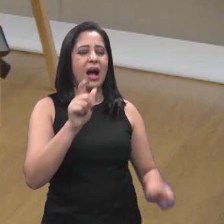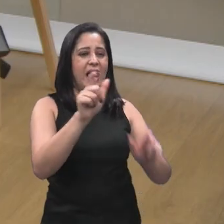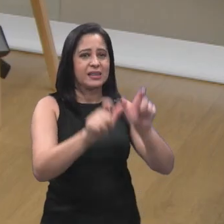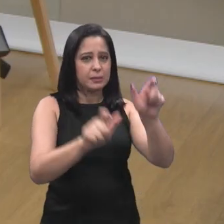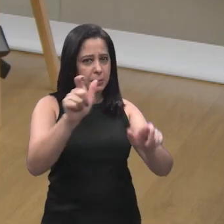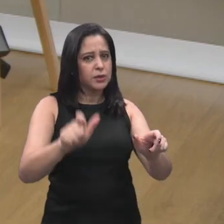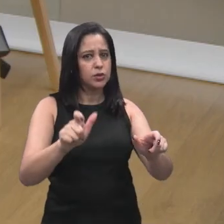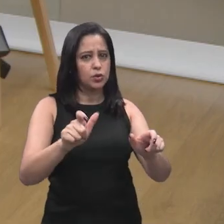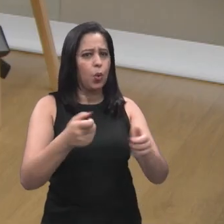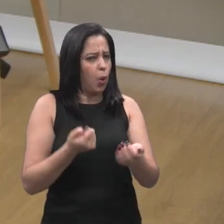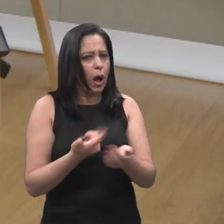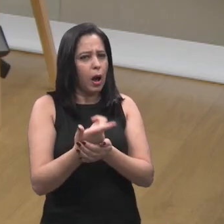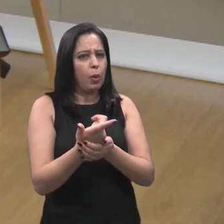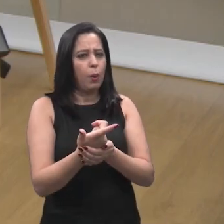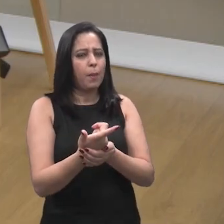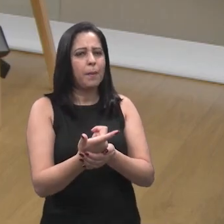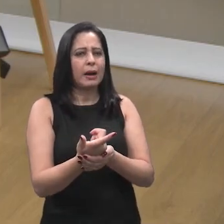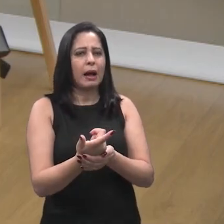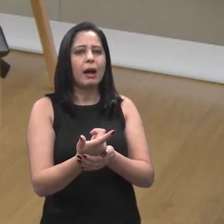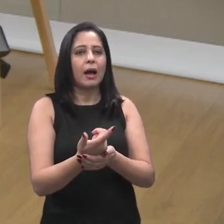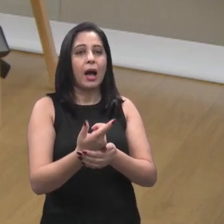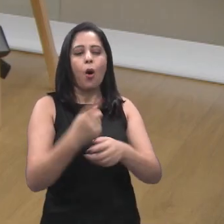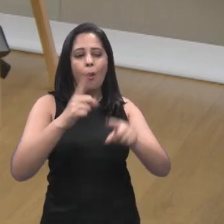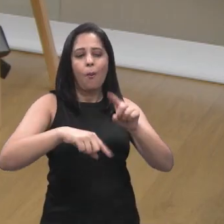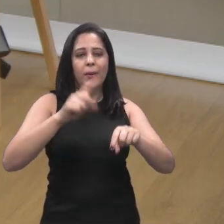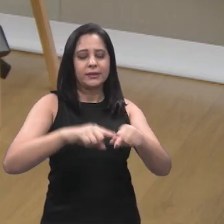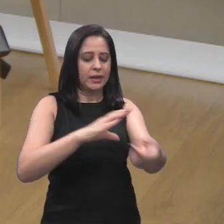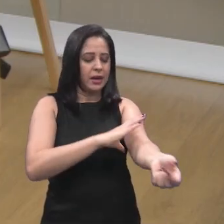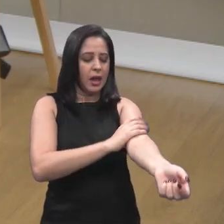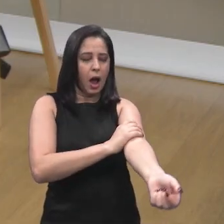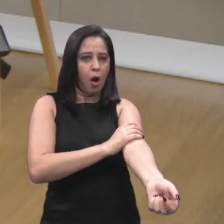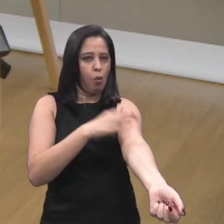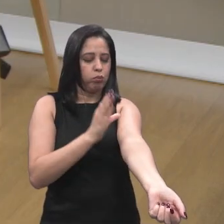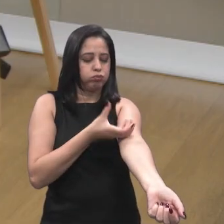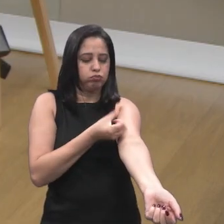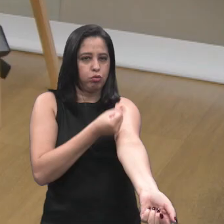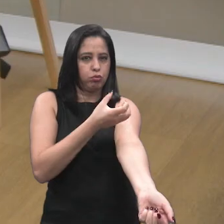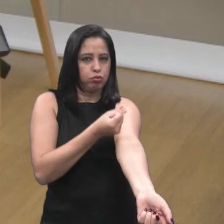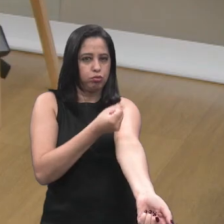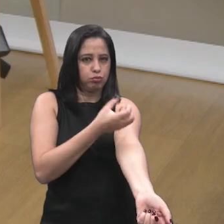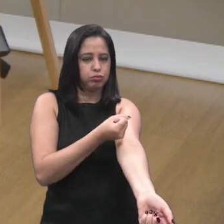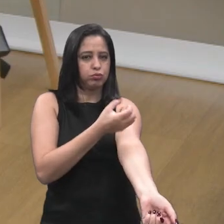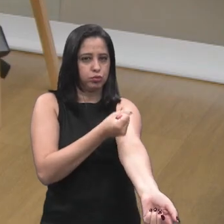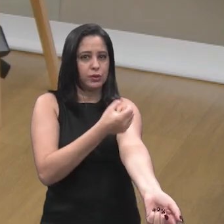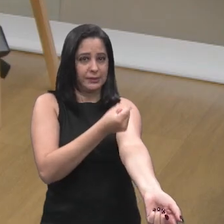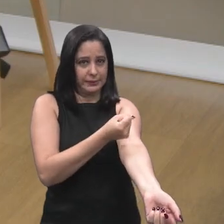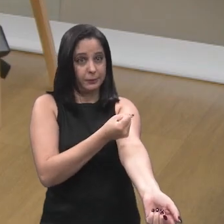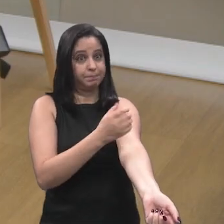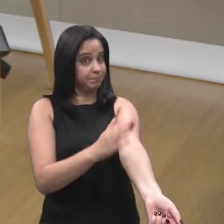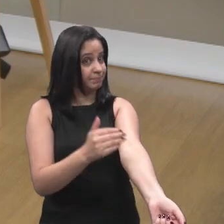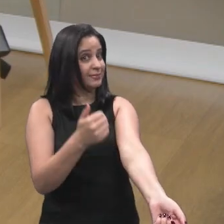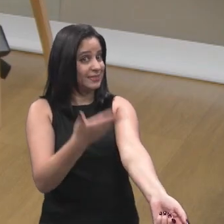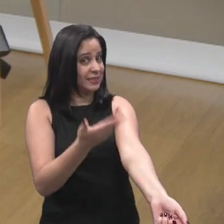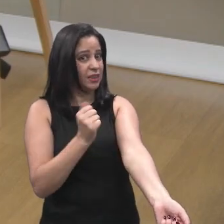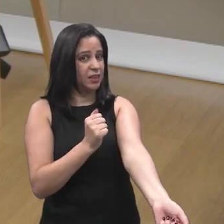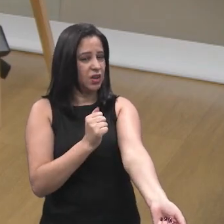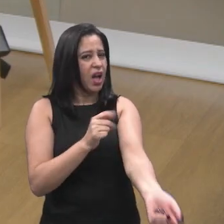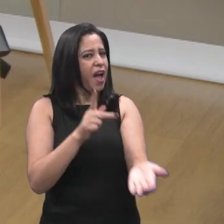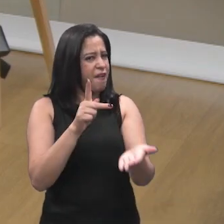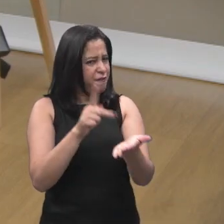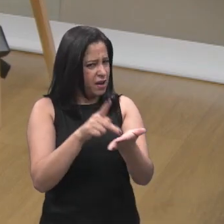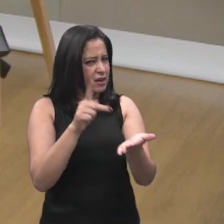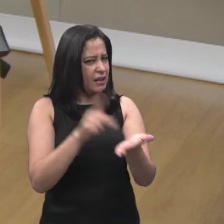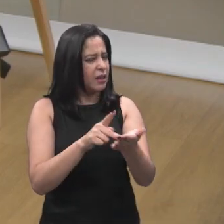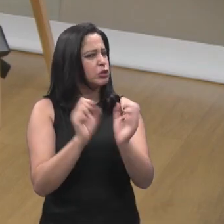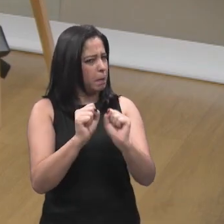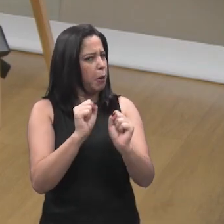muitas vezes o aparelhinho em casa para aferir ali a pressão. Esse controle caseiro, podemos dizer assim, ele é de